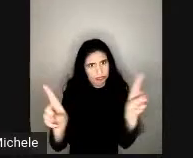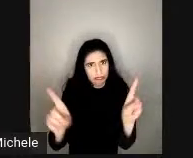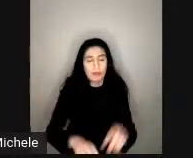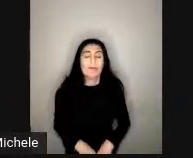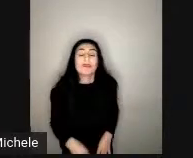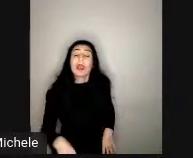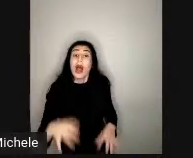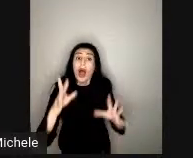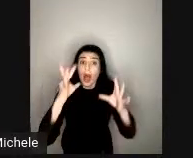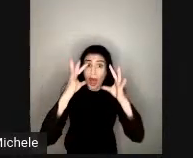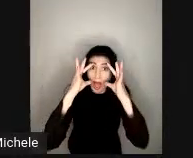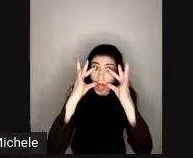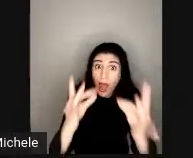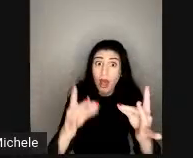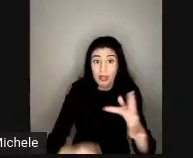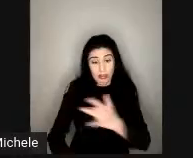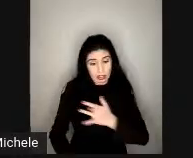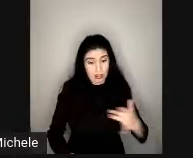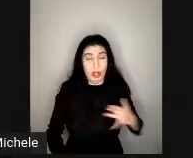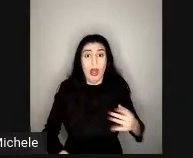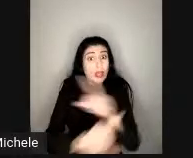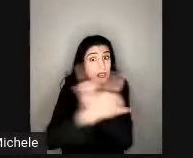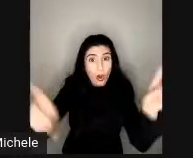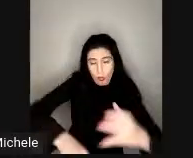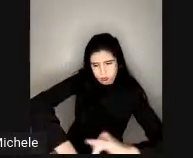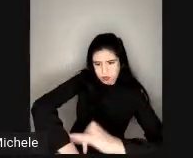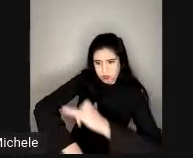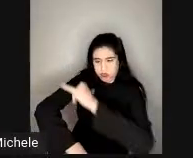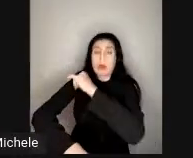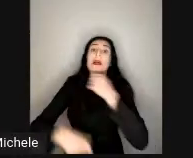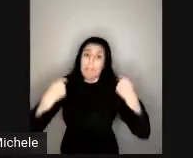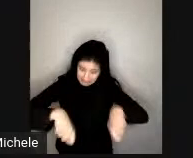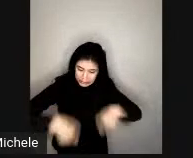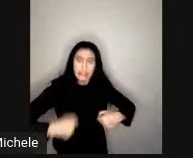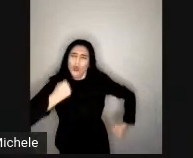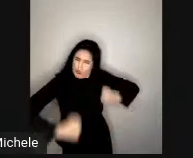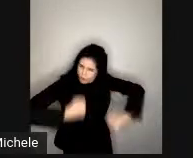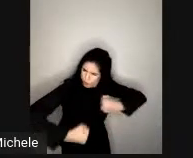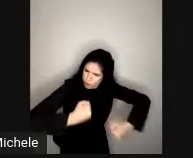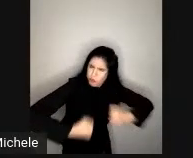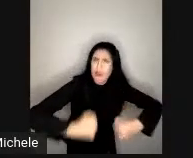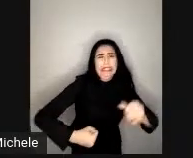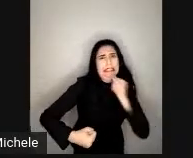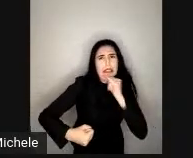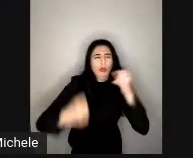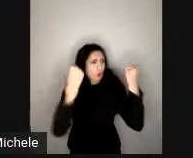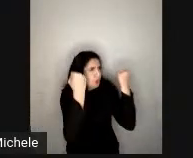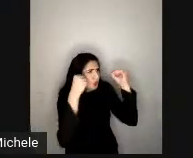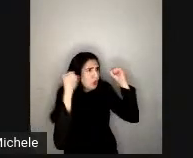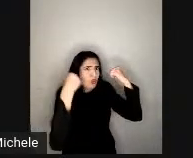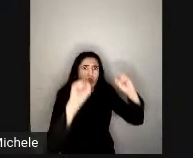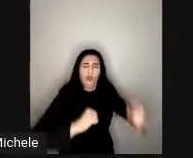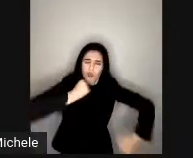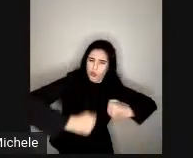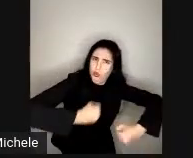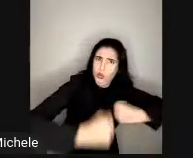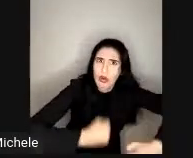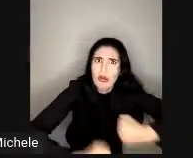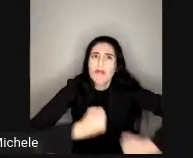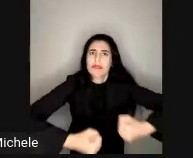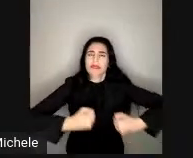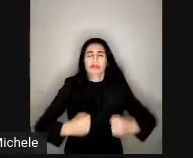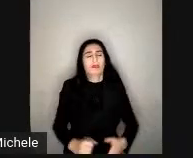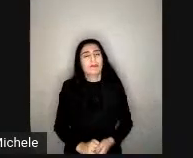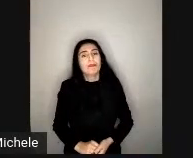não engordar, fizer atividade física, melhor, mais, não fumar, né? Mais chances